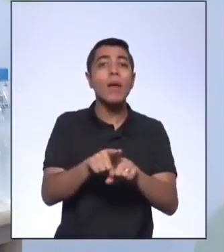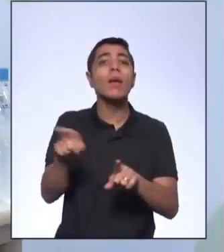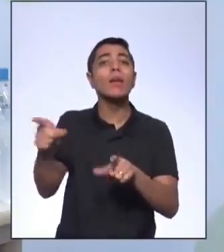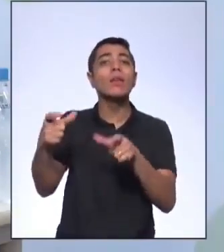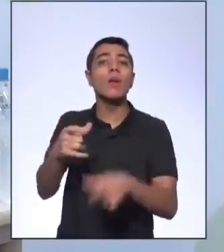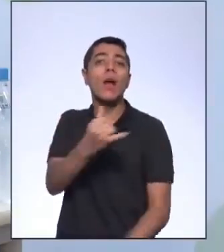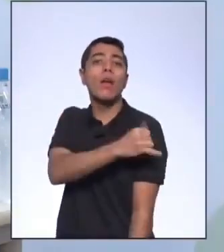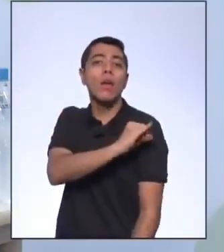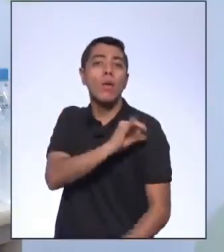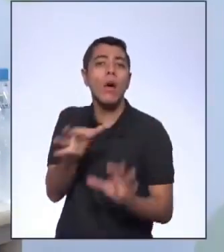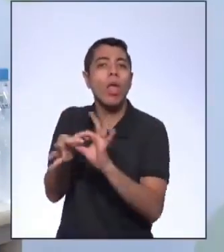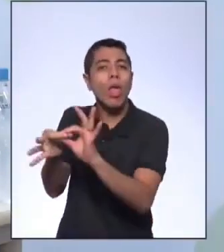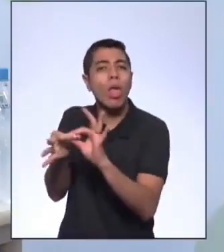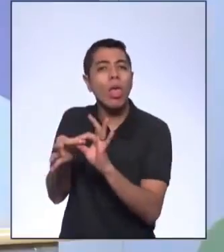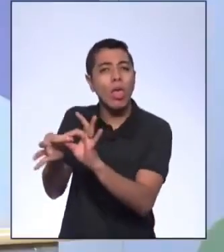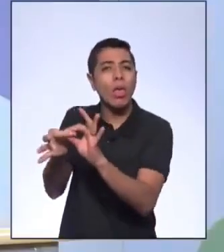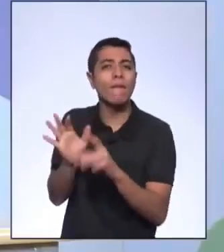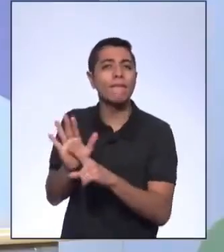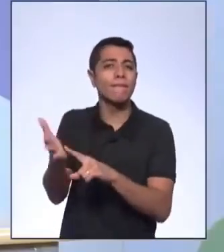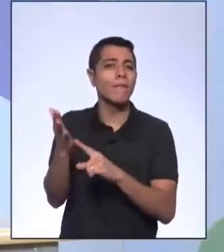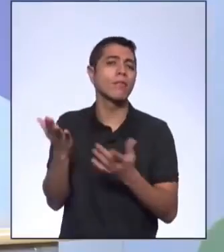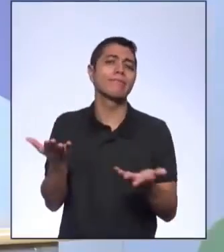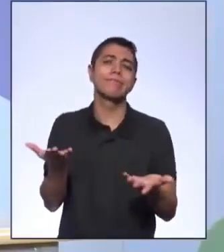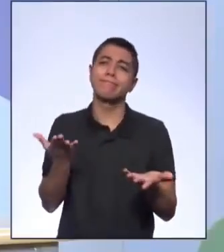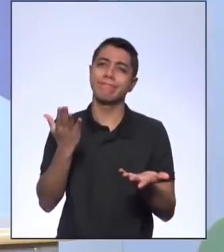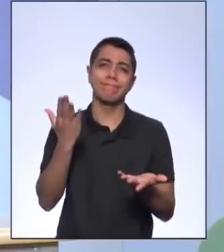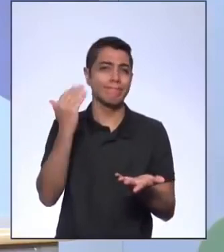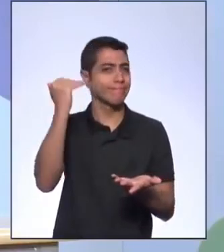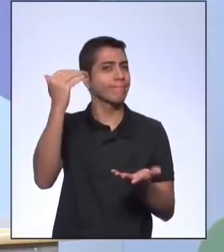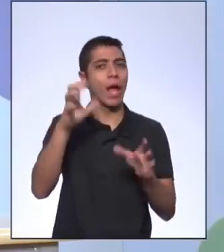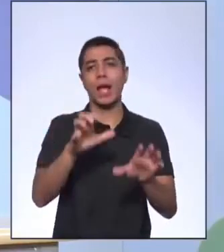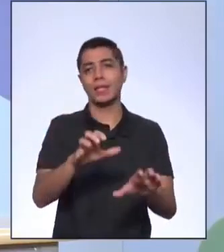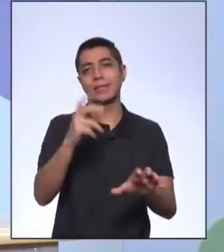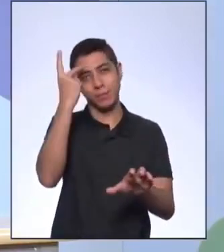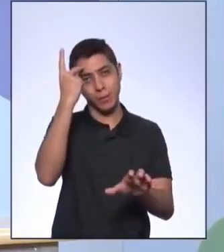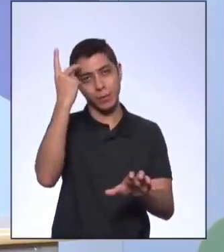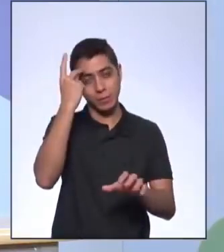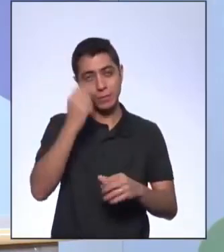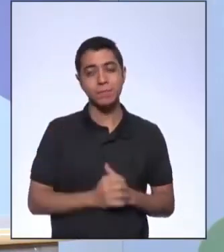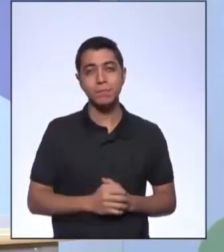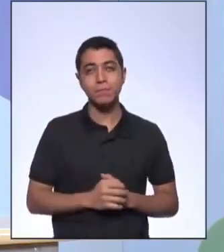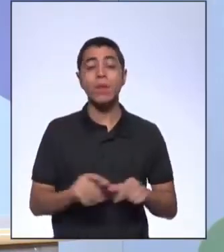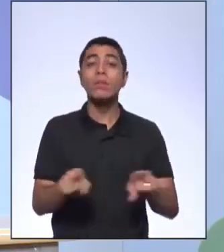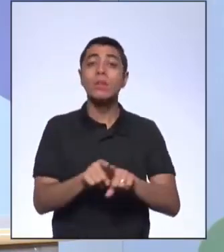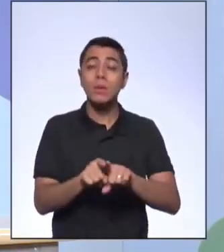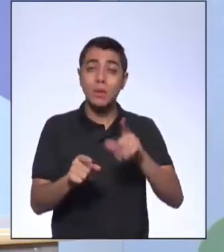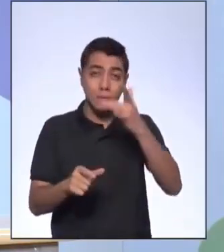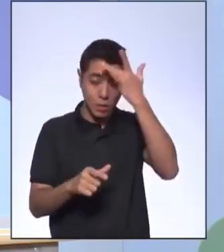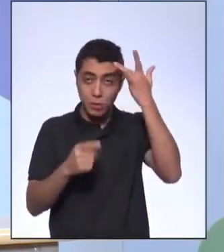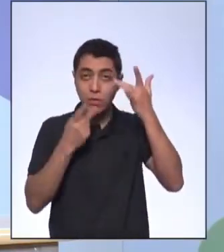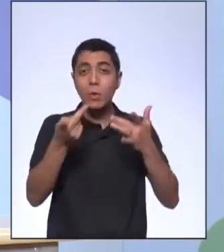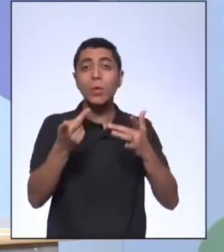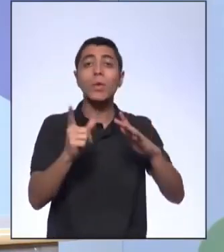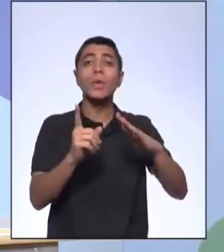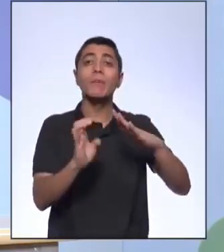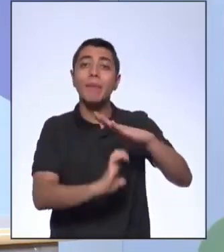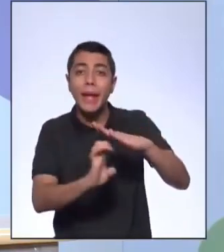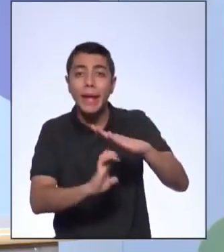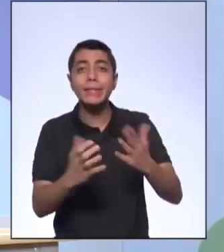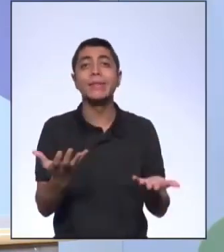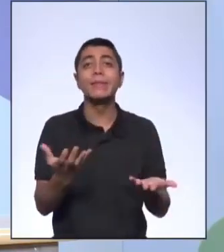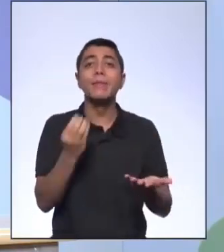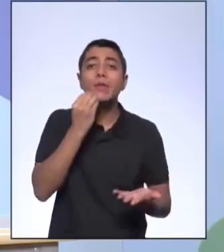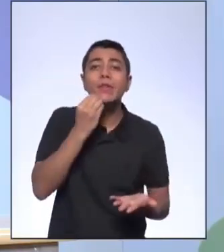influencia mesmo exatamente tá muito Muitas pessoas E aqui as empresas as oportunidades a economia